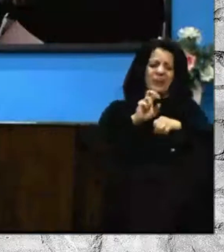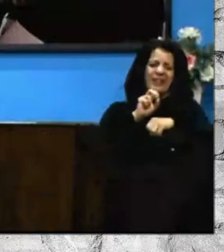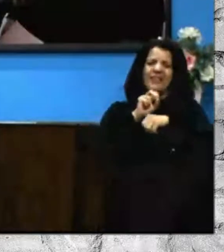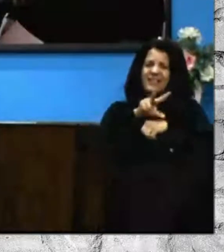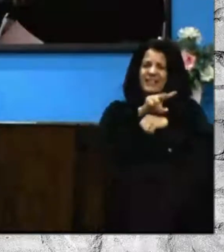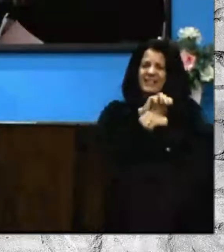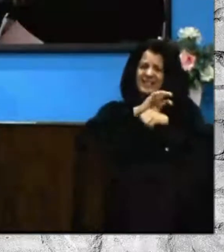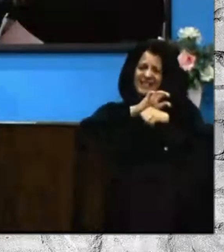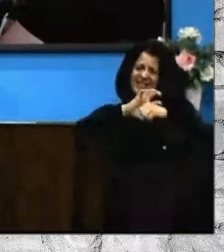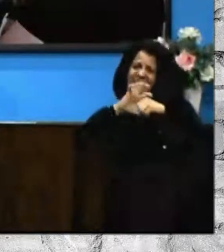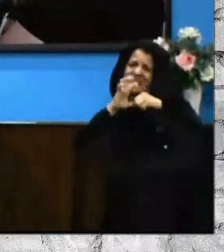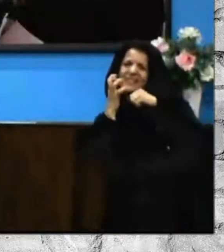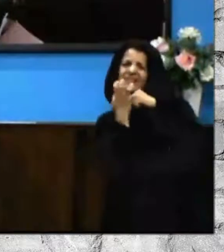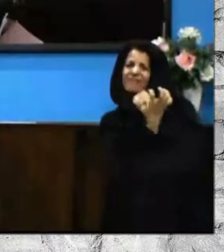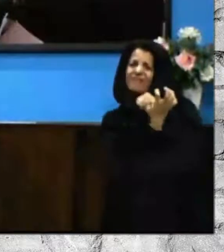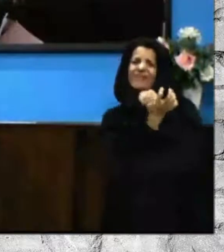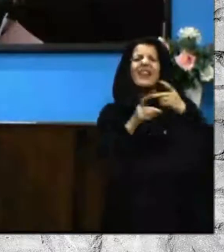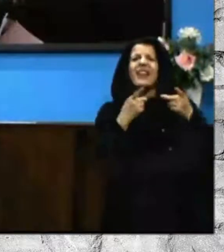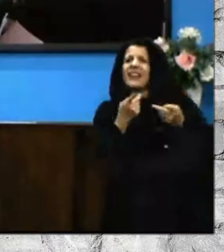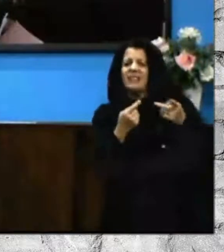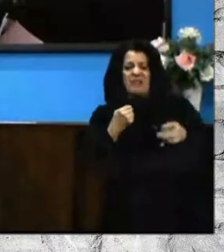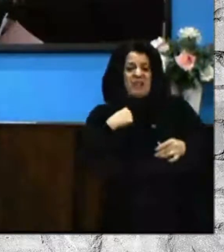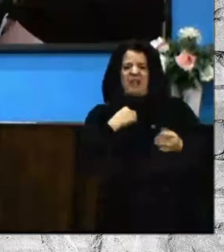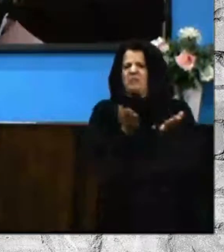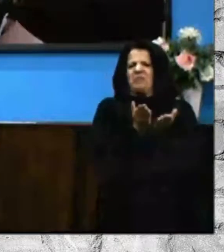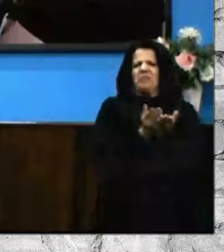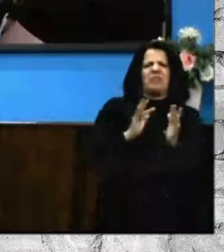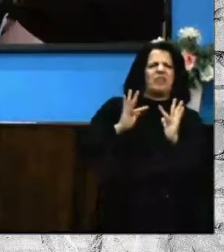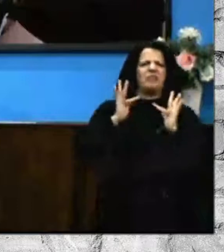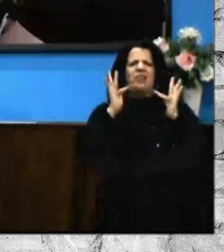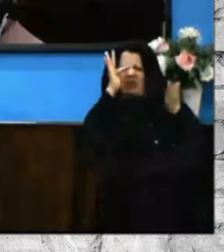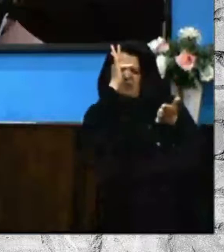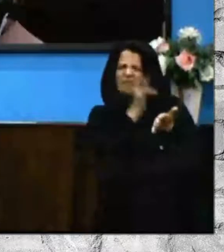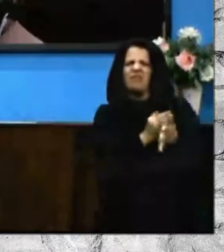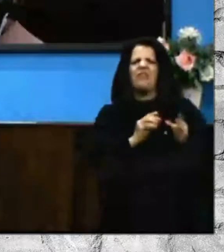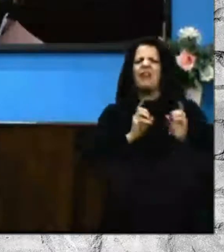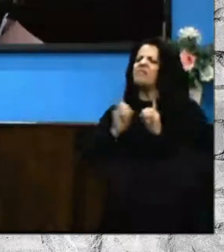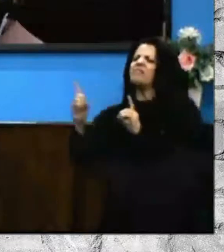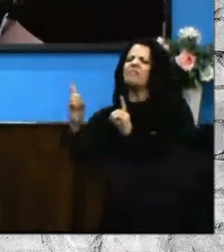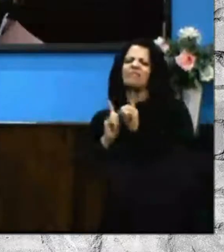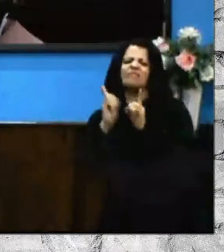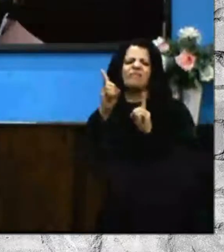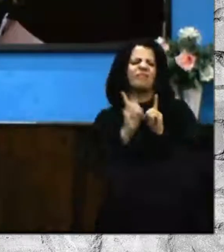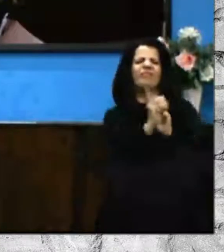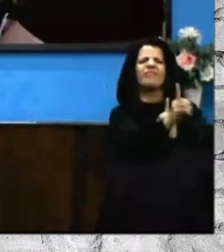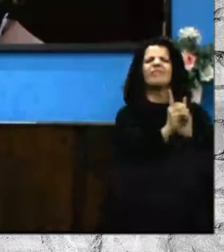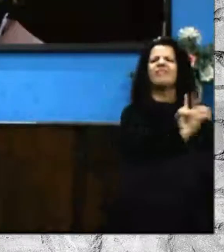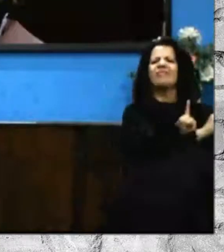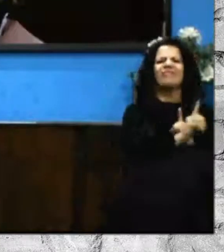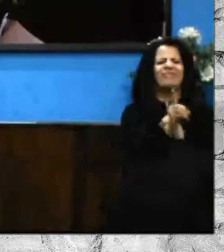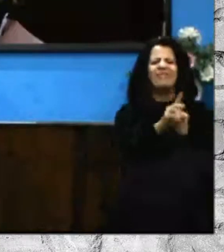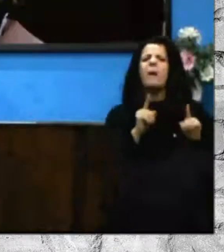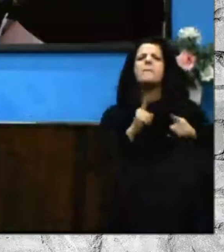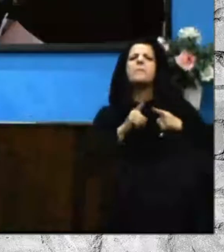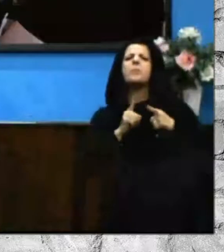problema nenhum, eu sou uma pessoa de fé, eu vou andar para lá, vou andar para cá, e eu vou para a igreja, eu vou para fora da igreja, porque a Escritura